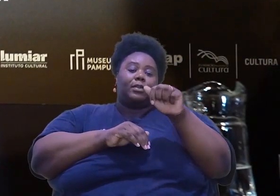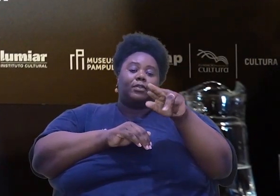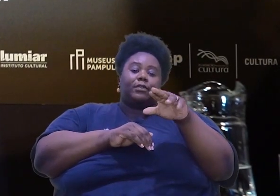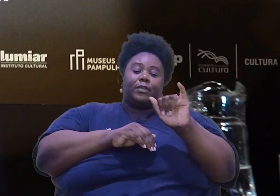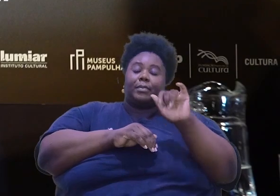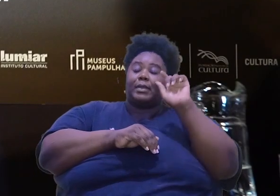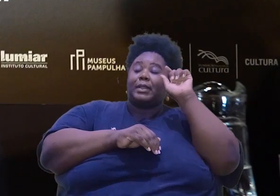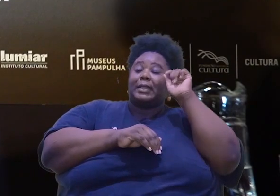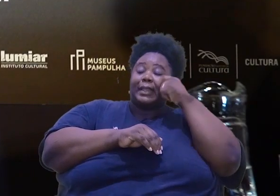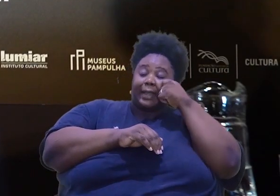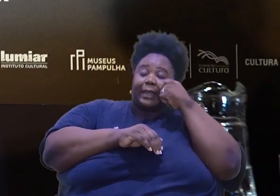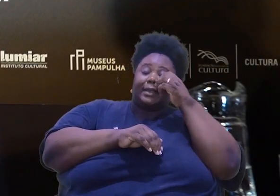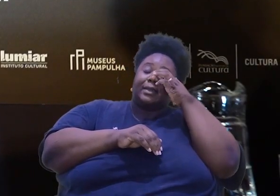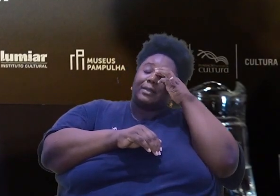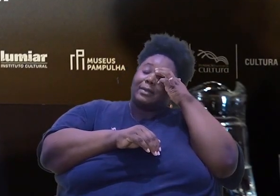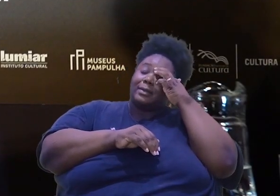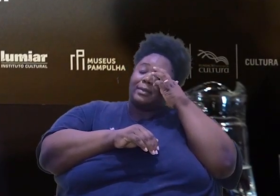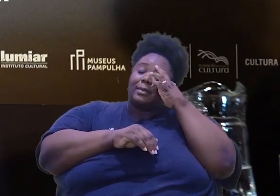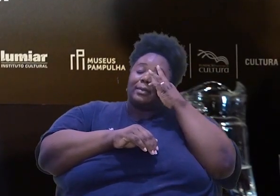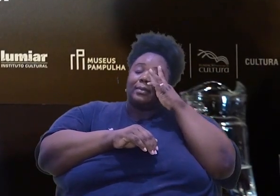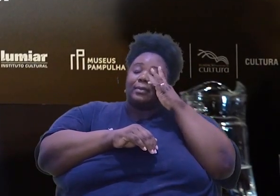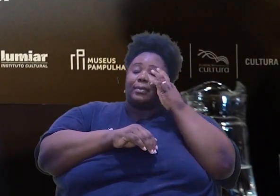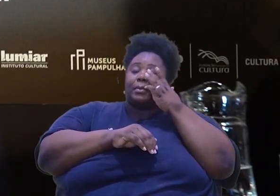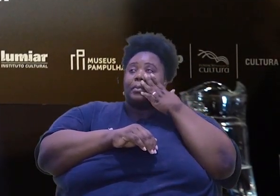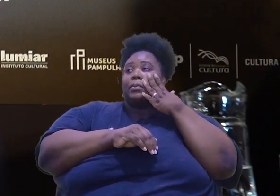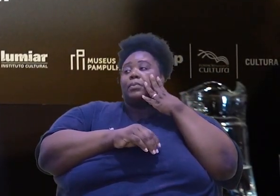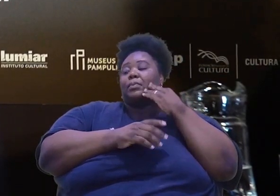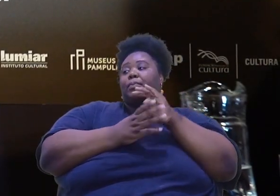uma mulher negra. O